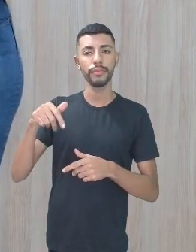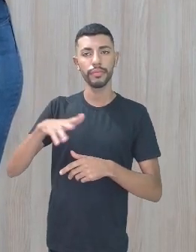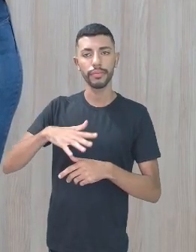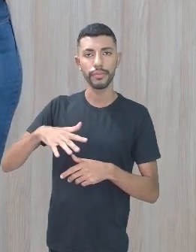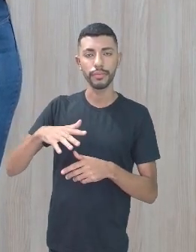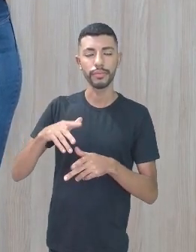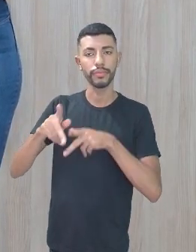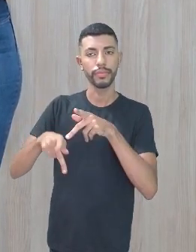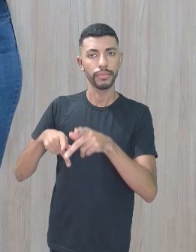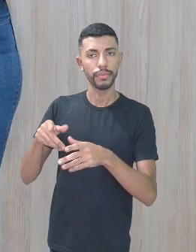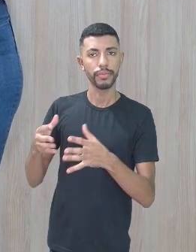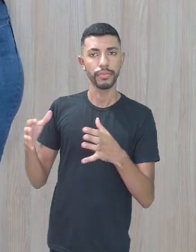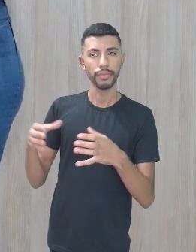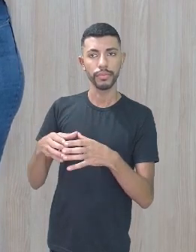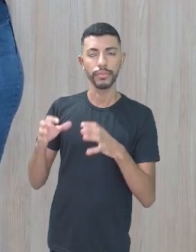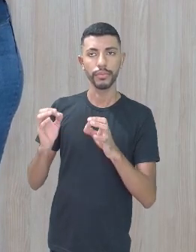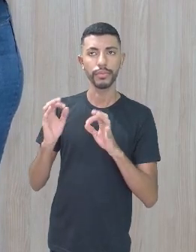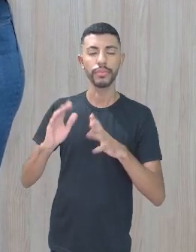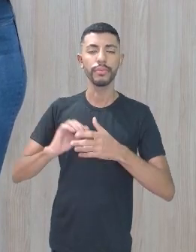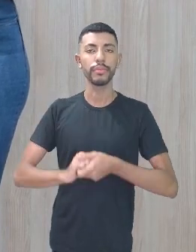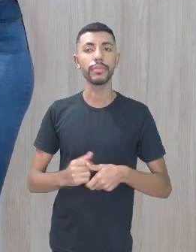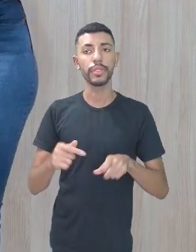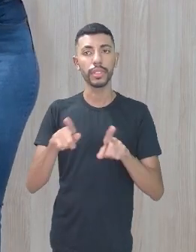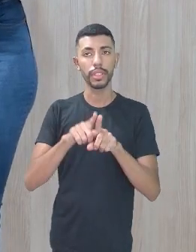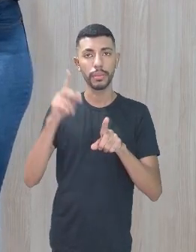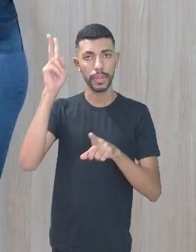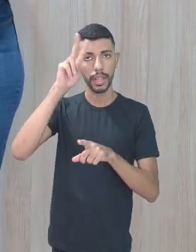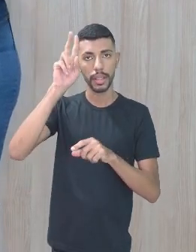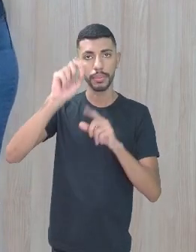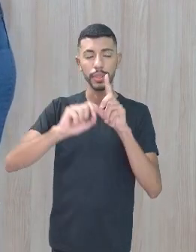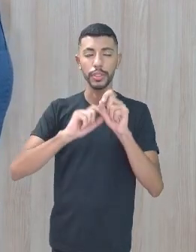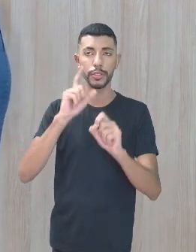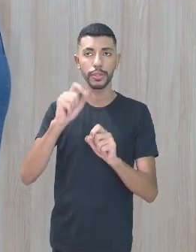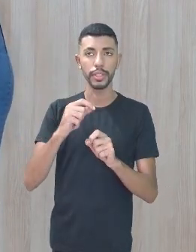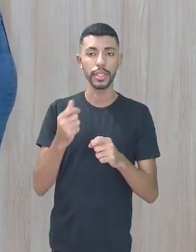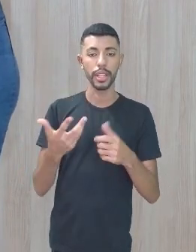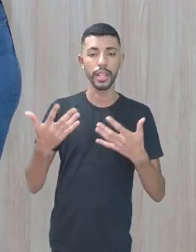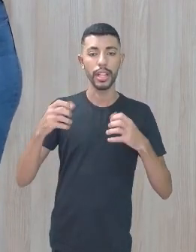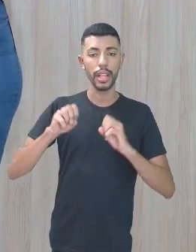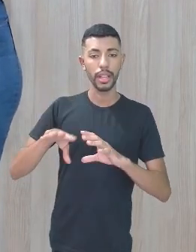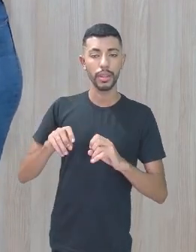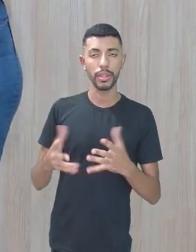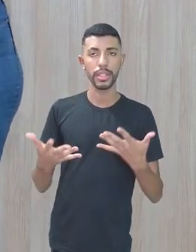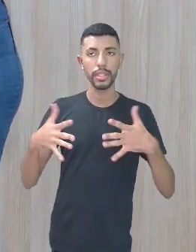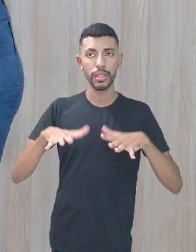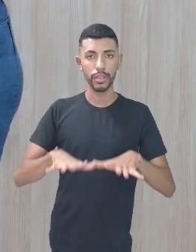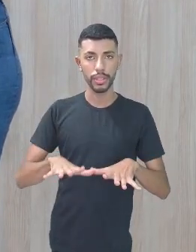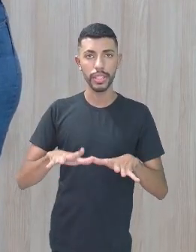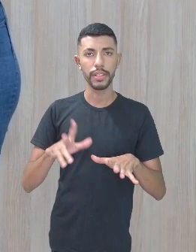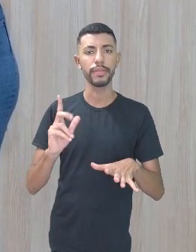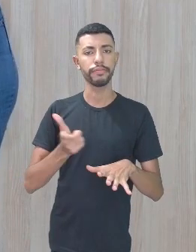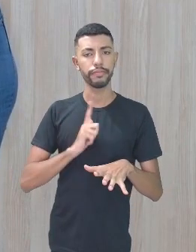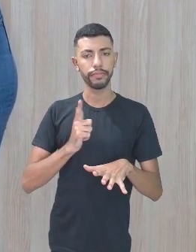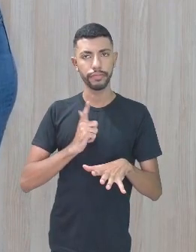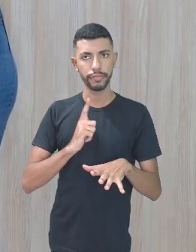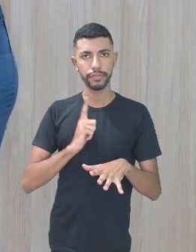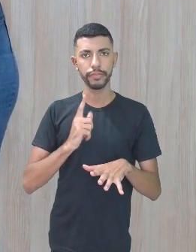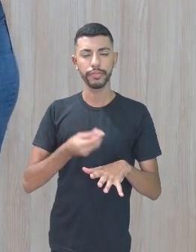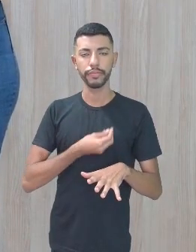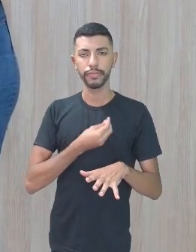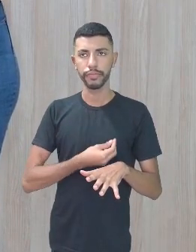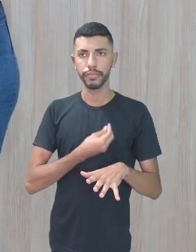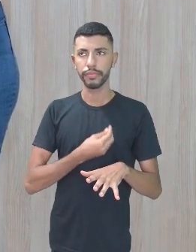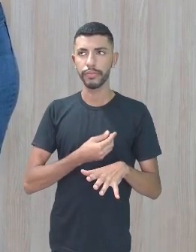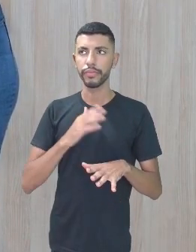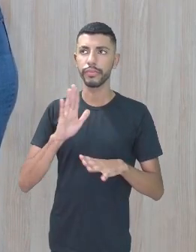essa modalidade de ensino. Lembrando que a educação inclusiva, ela está presente em todas as